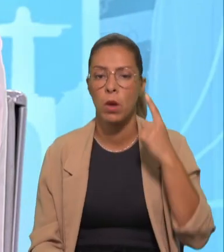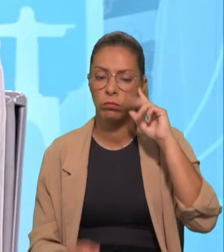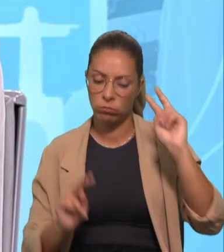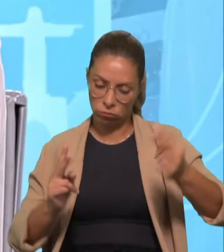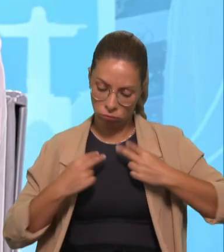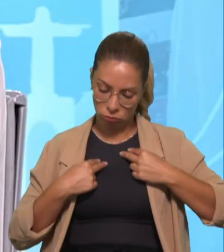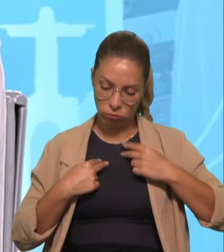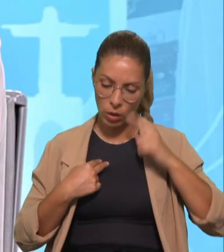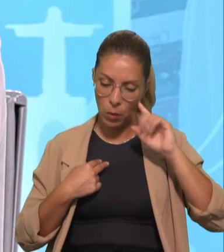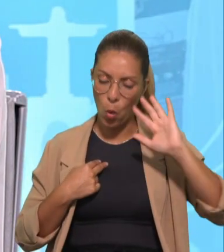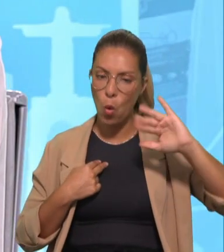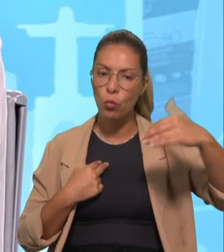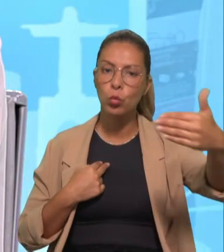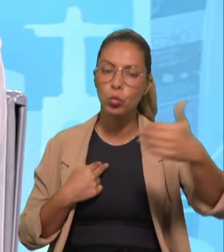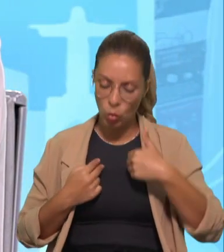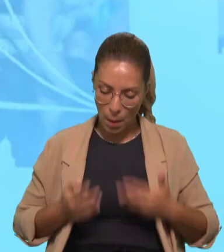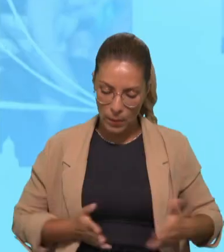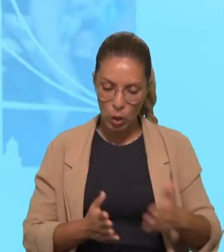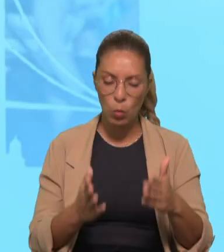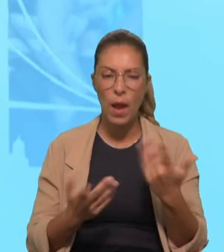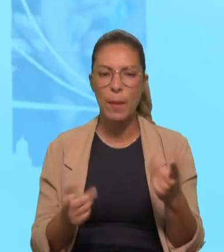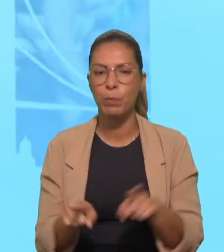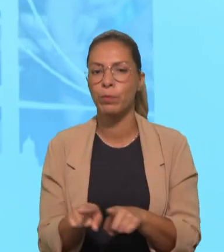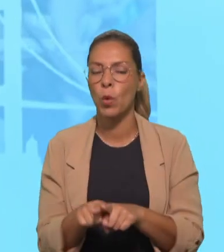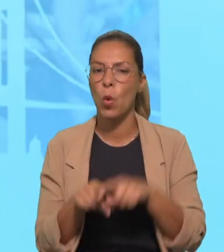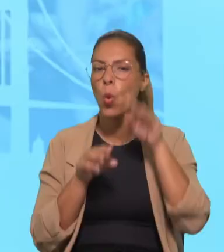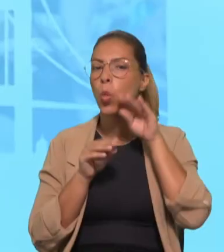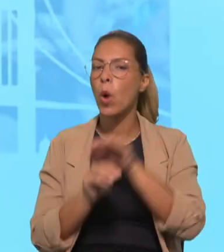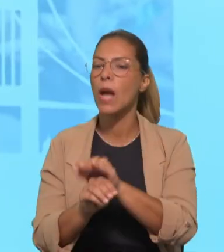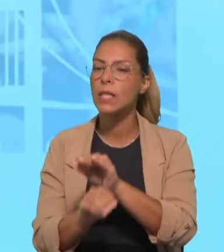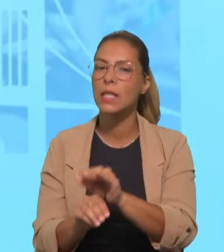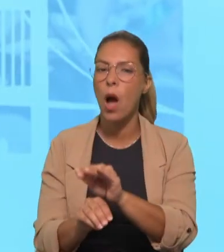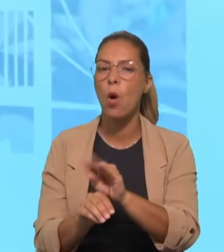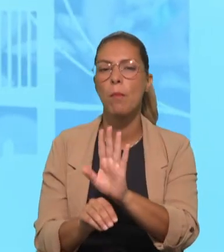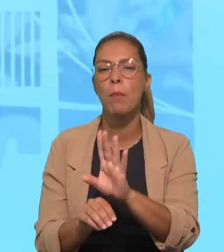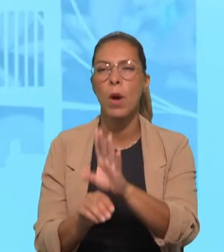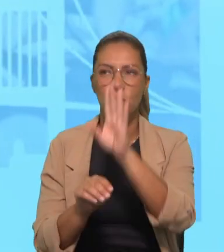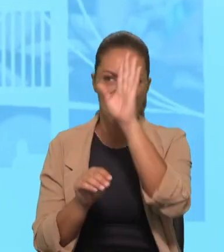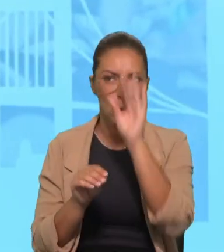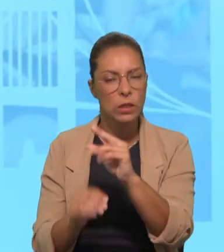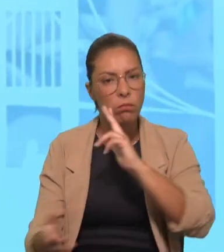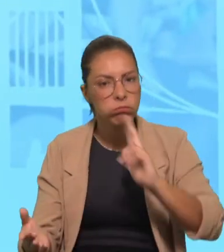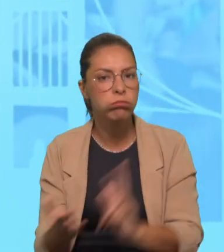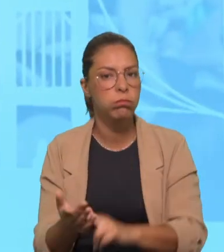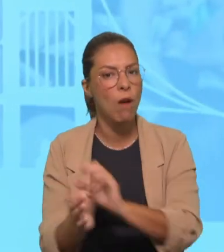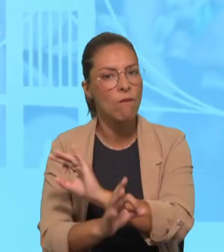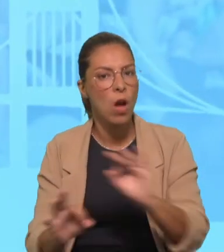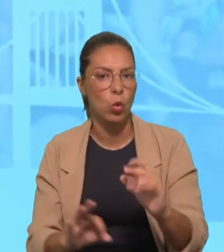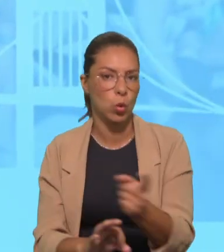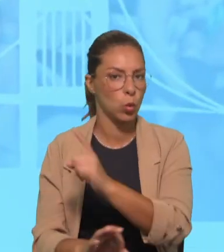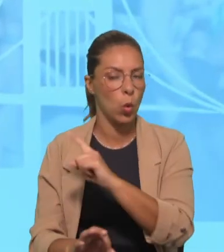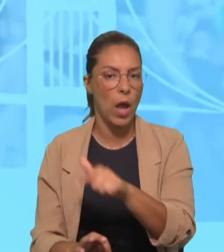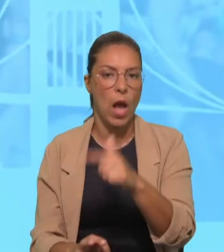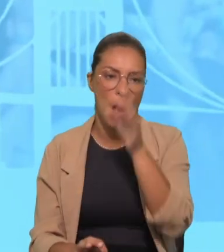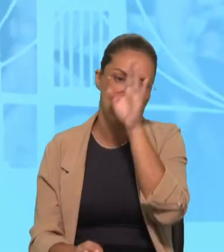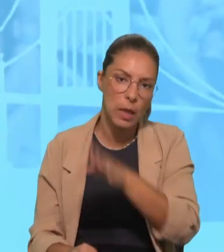e do sentido para a sua vida. É uma educação não formal que é muito essencial no crescimento, também nesta idade, em todo o